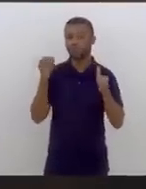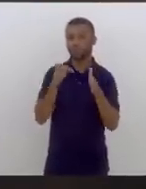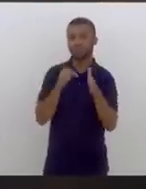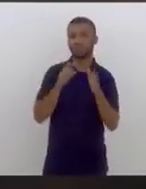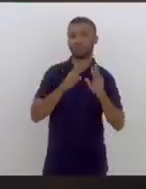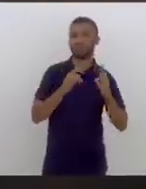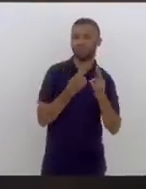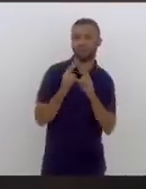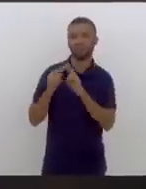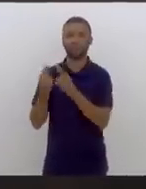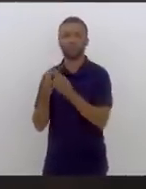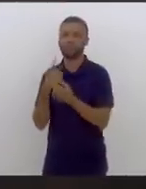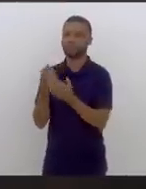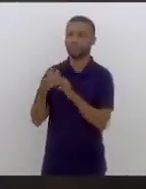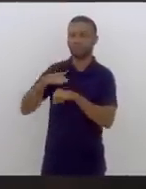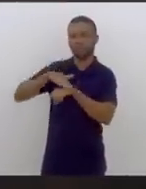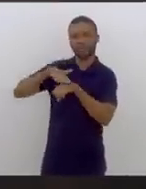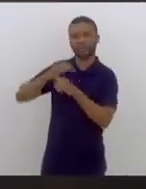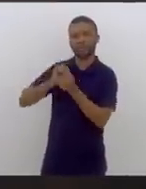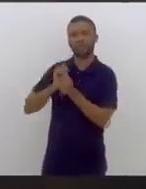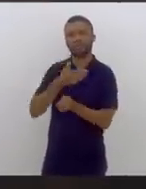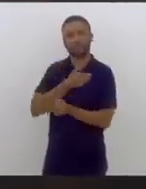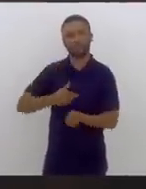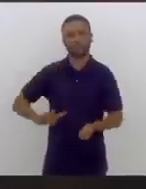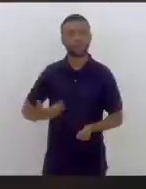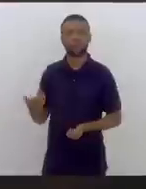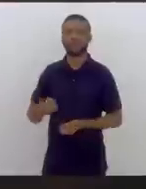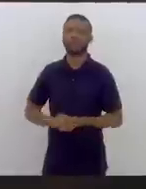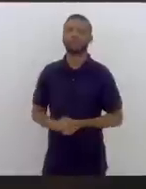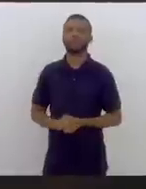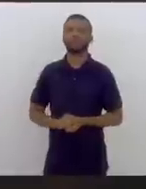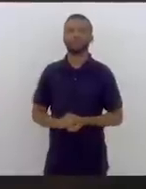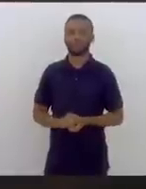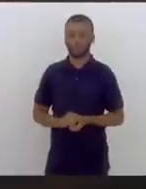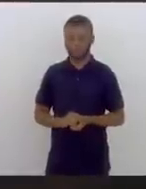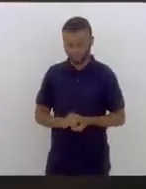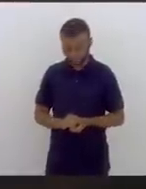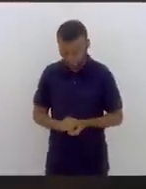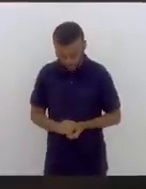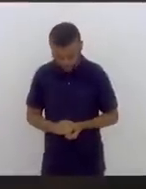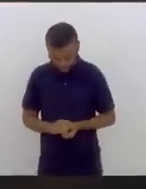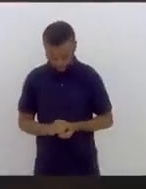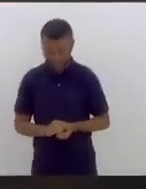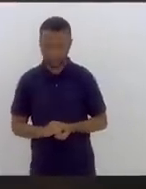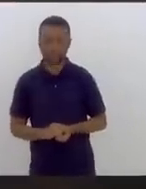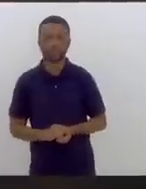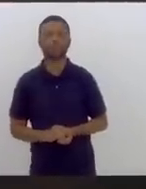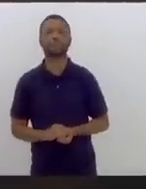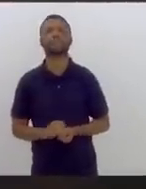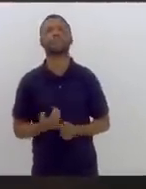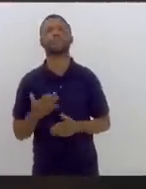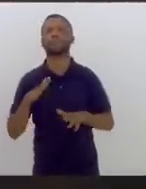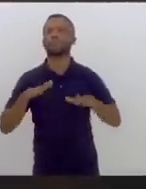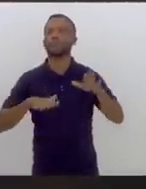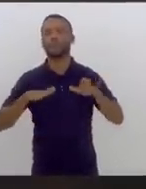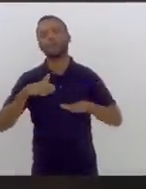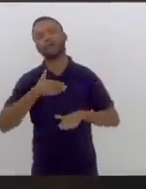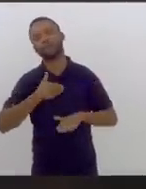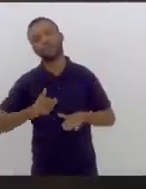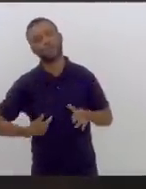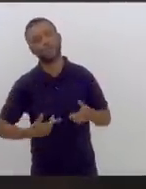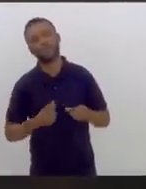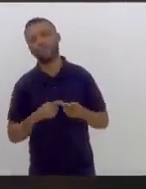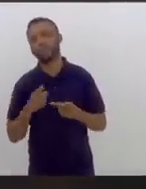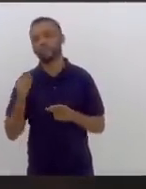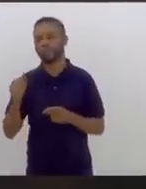a gente tem que conversar com o governador entendeu porque eu tô vendo que muitas coisas que são faladas falam que ah isso depende do governador isso